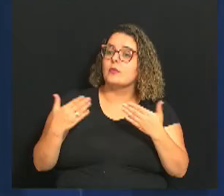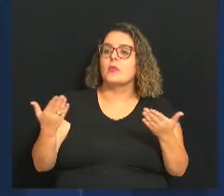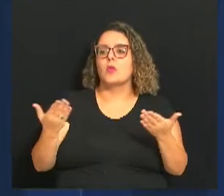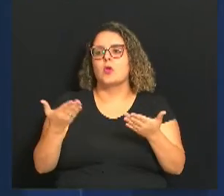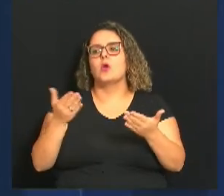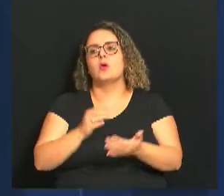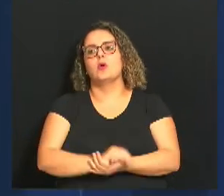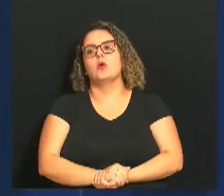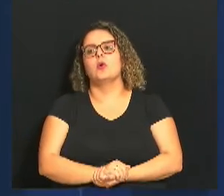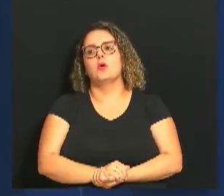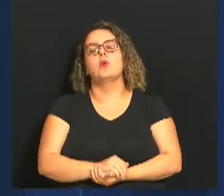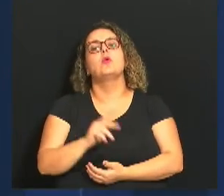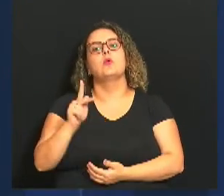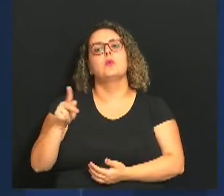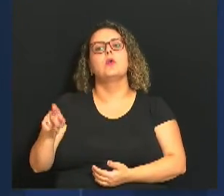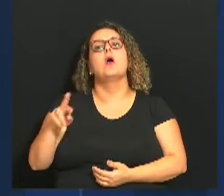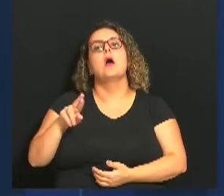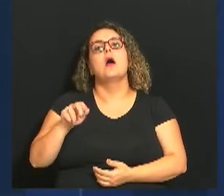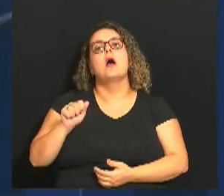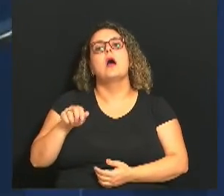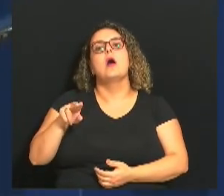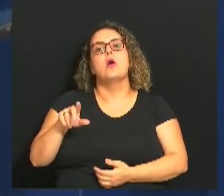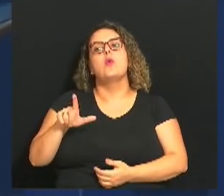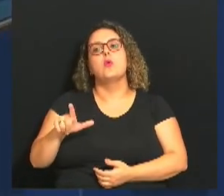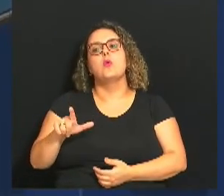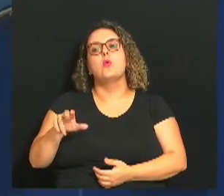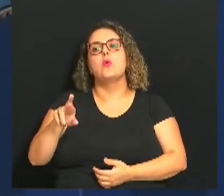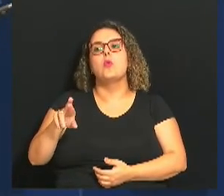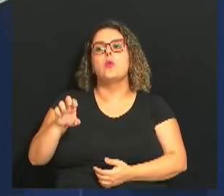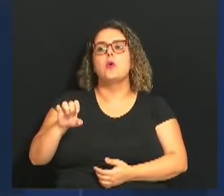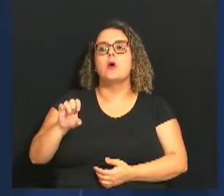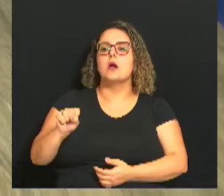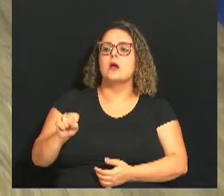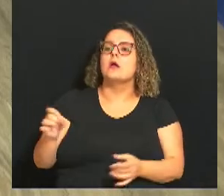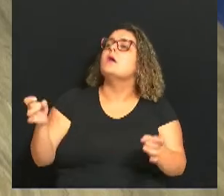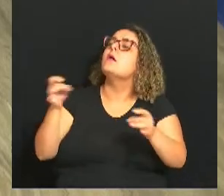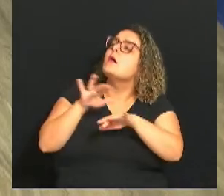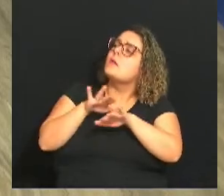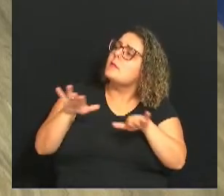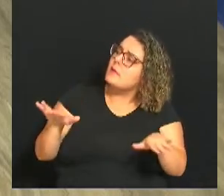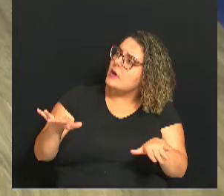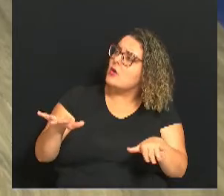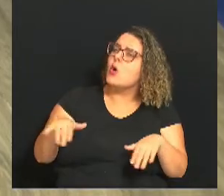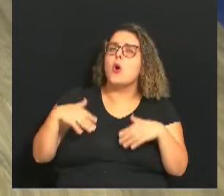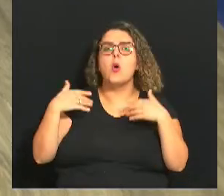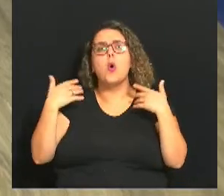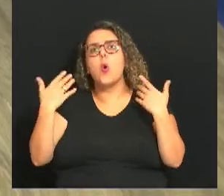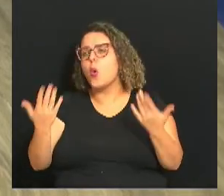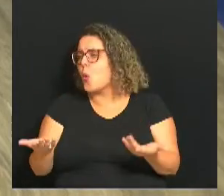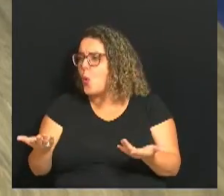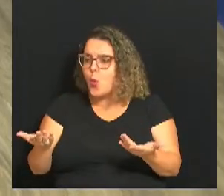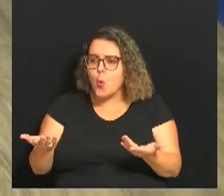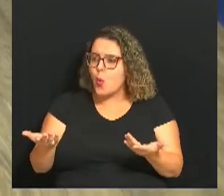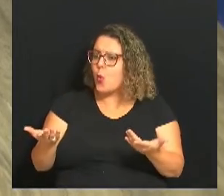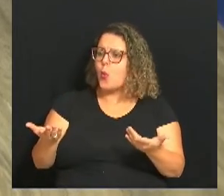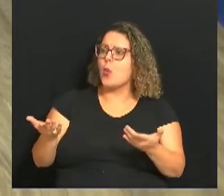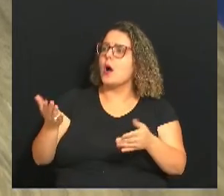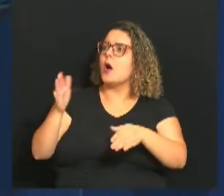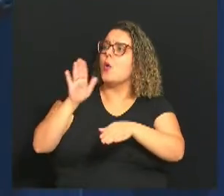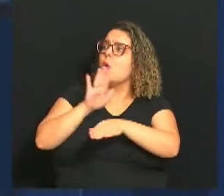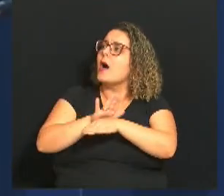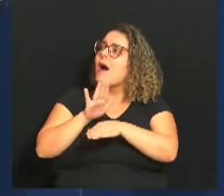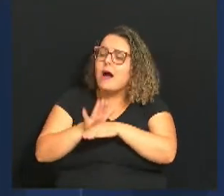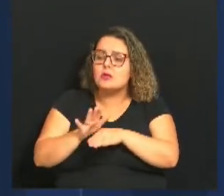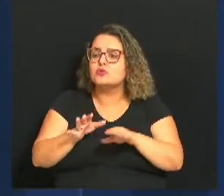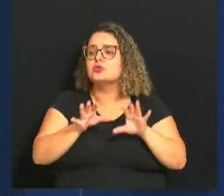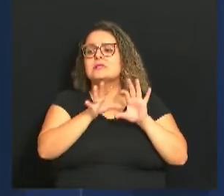o professor Raul Reis Amorim. E para finalizar, professor, qual é a contribuição nesse contexto